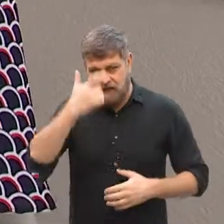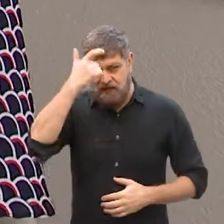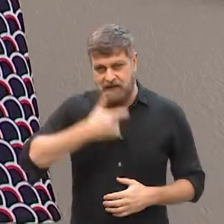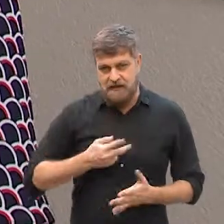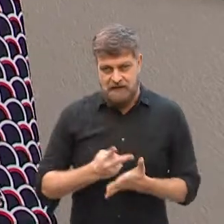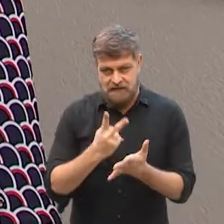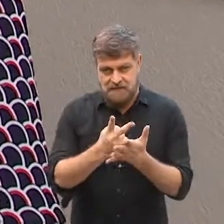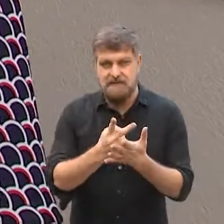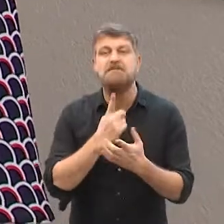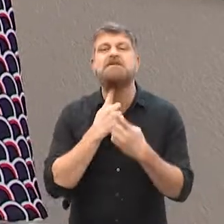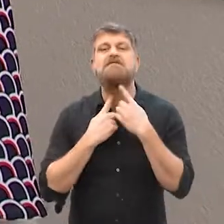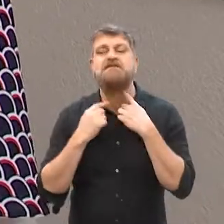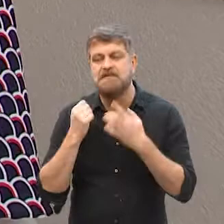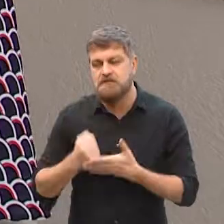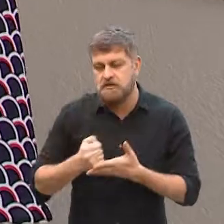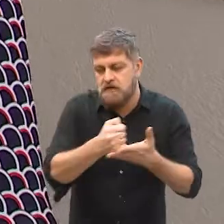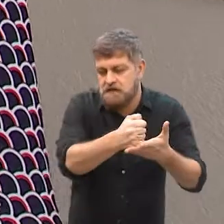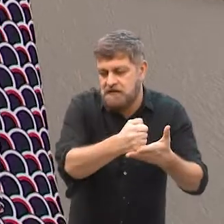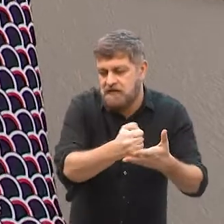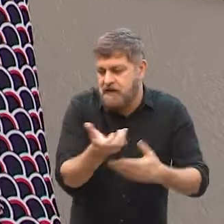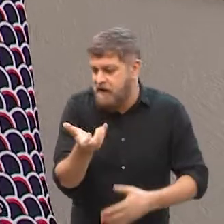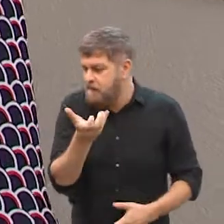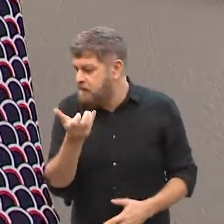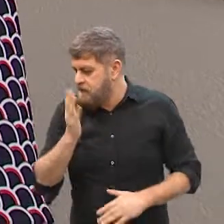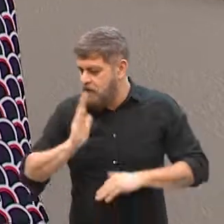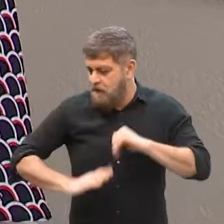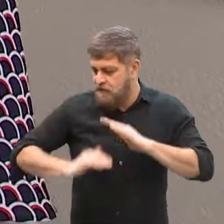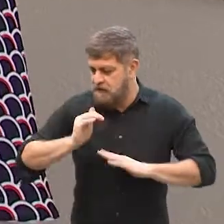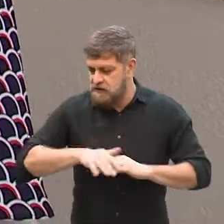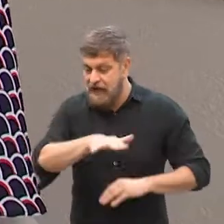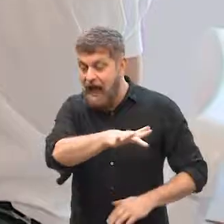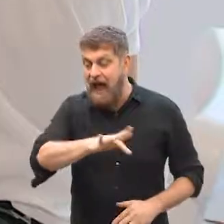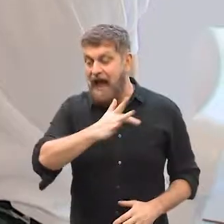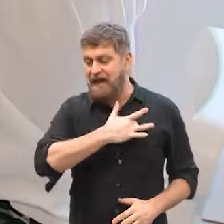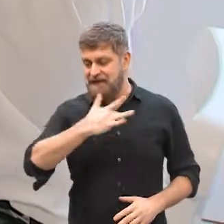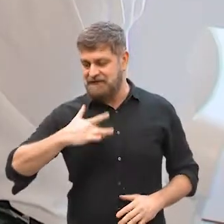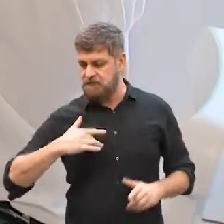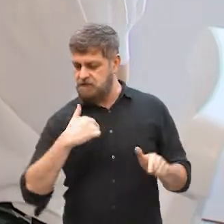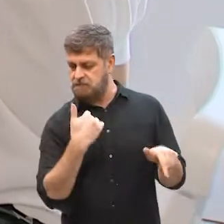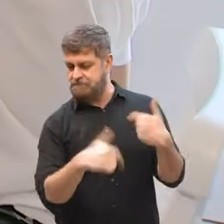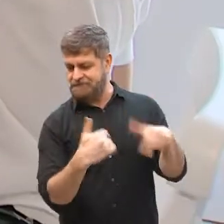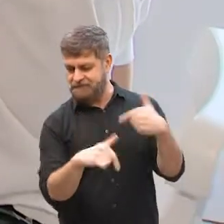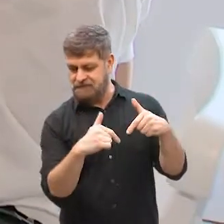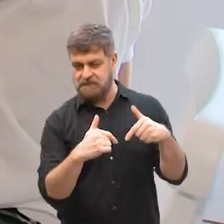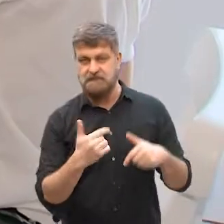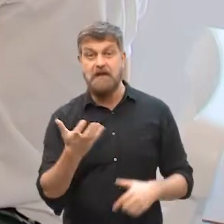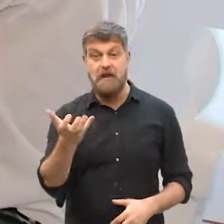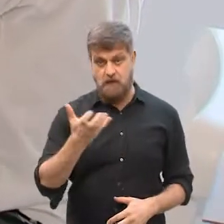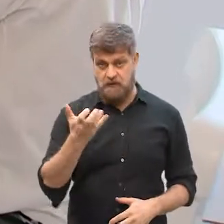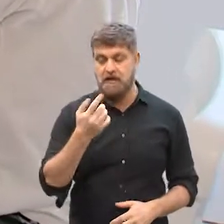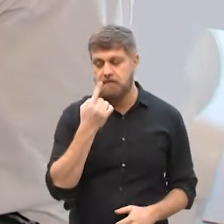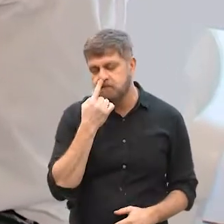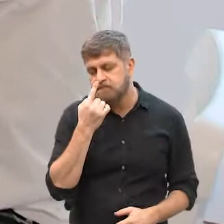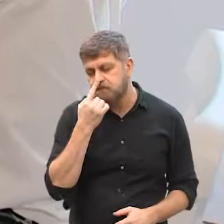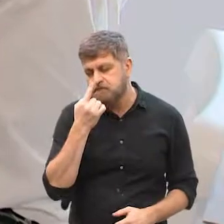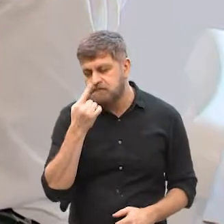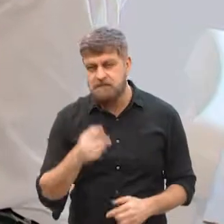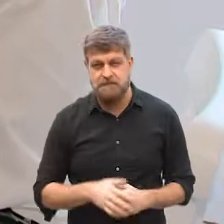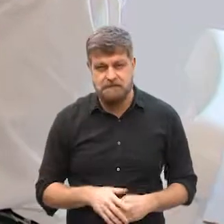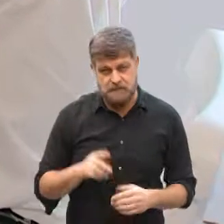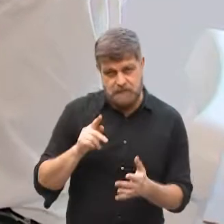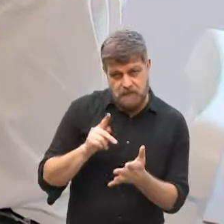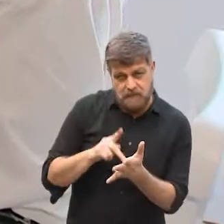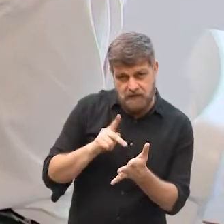gostei de ajudar, então eu sabia que eu queria fazer alguma coisa na área da saúde, e que eu queria ajudar. E, na verdade,